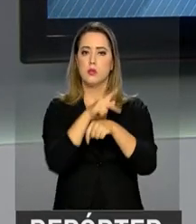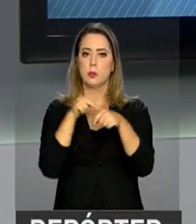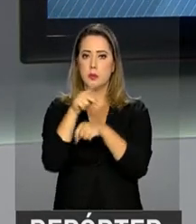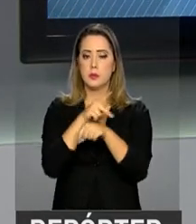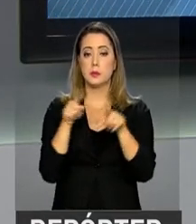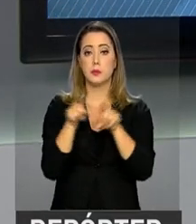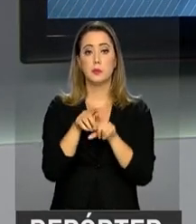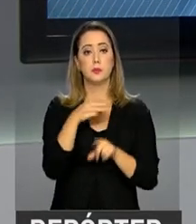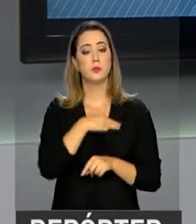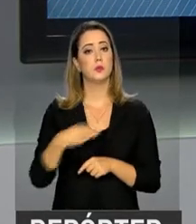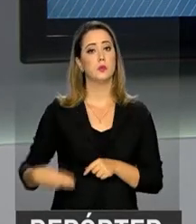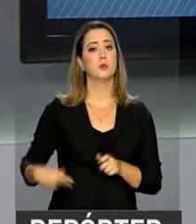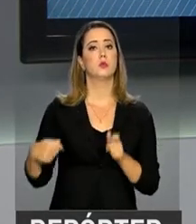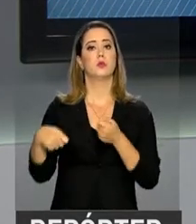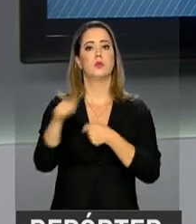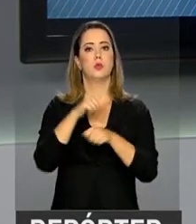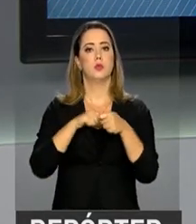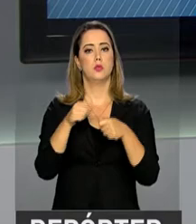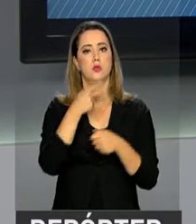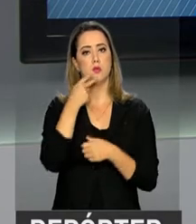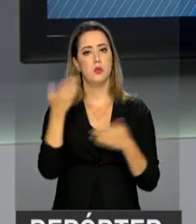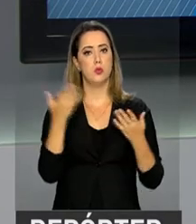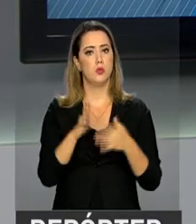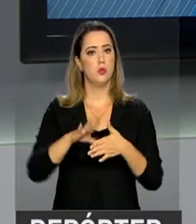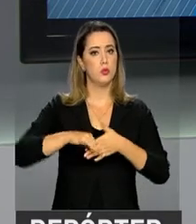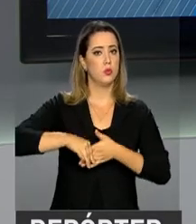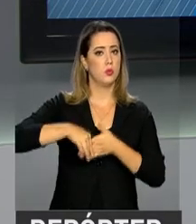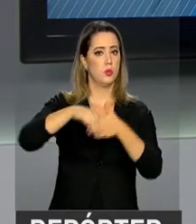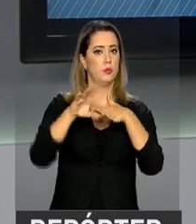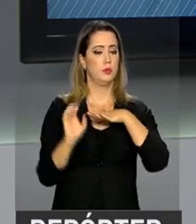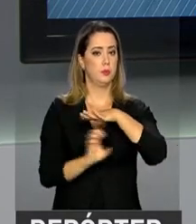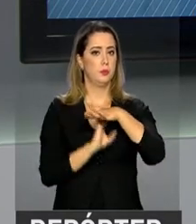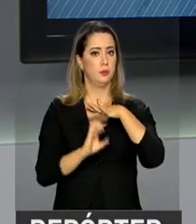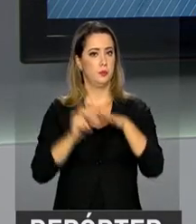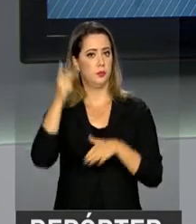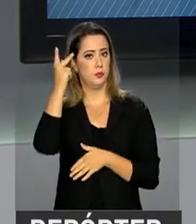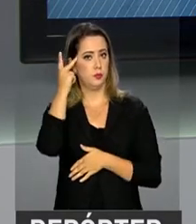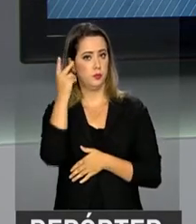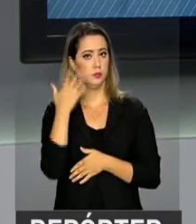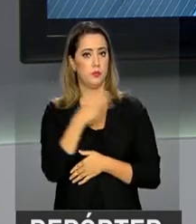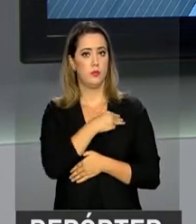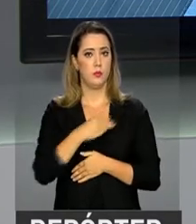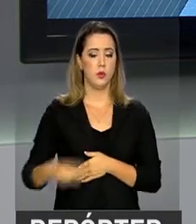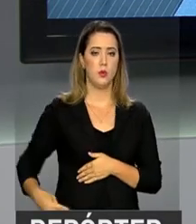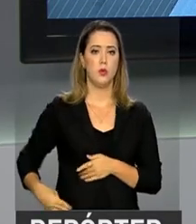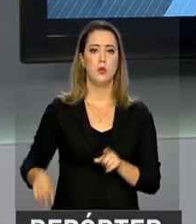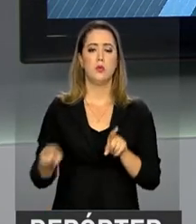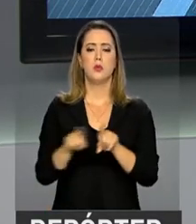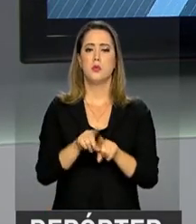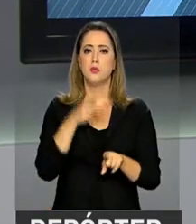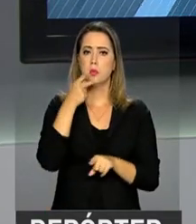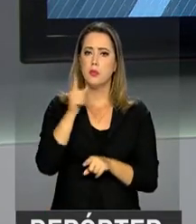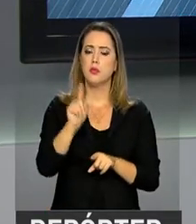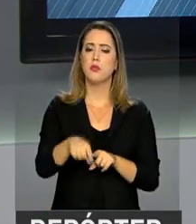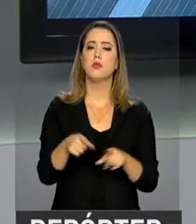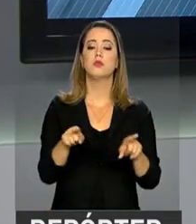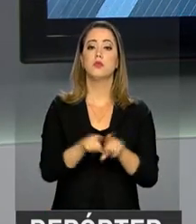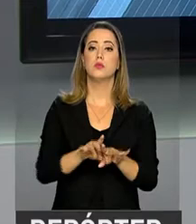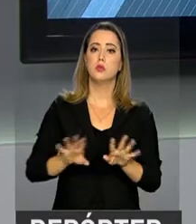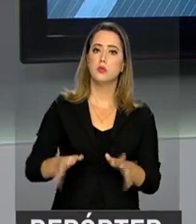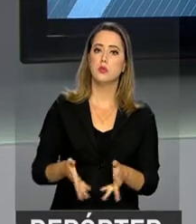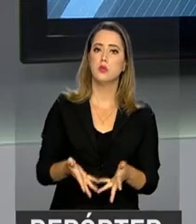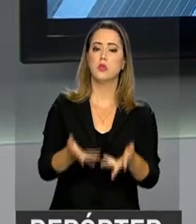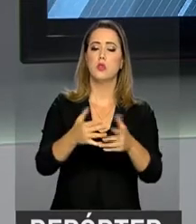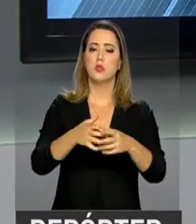ministro da fazenda e henrique meirelles falou hoje a líderes empresariais em são paulo o ministro enfatizou a importância do amplo programa de